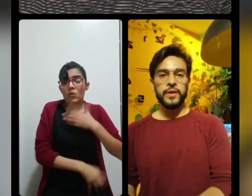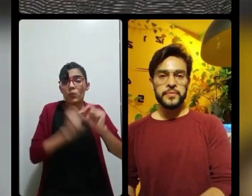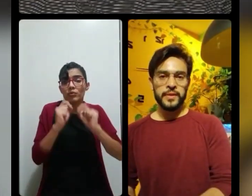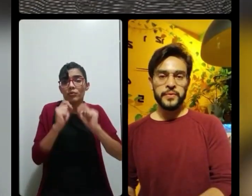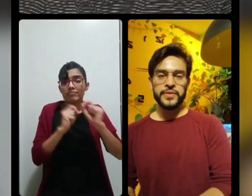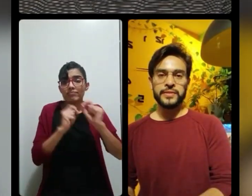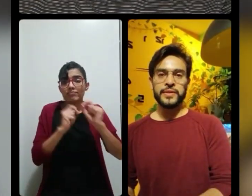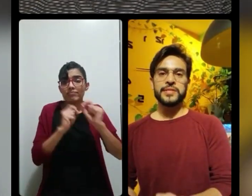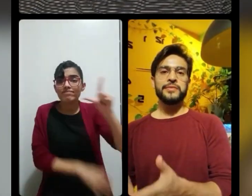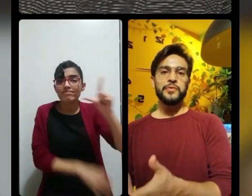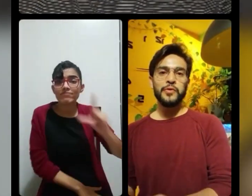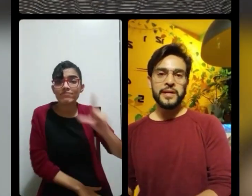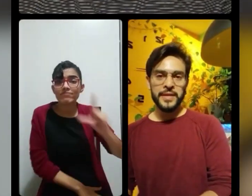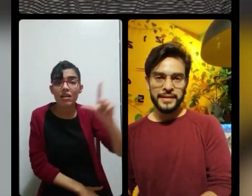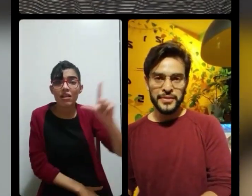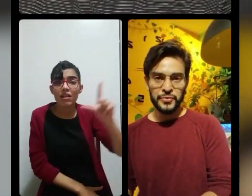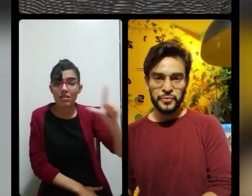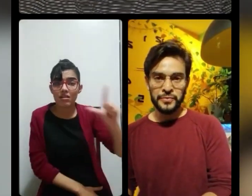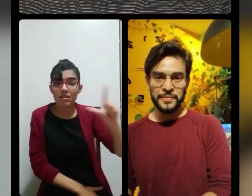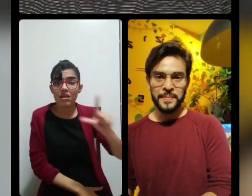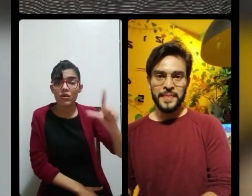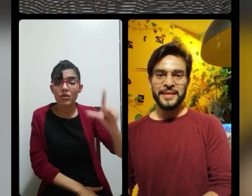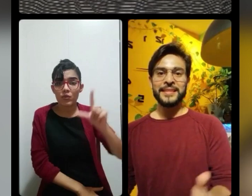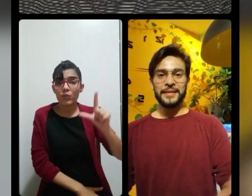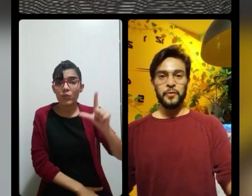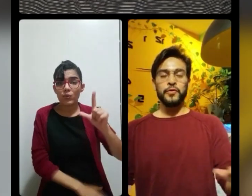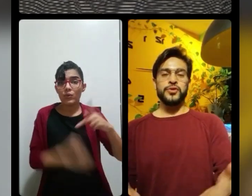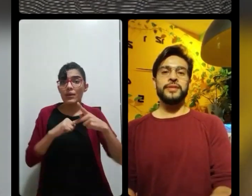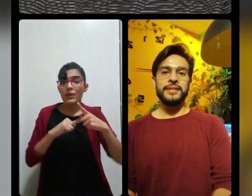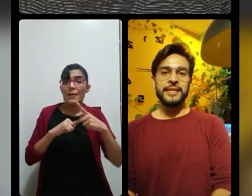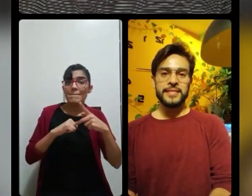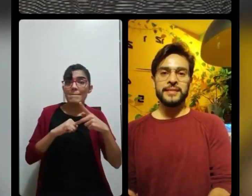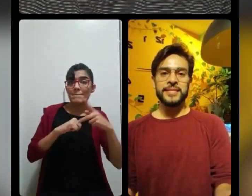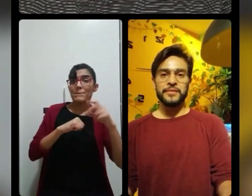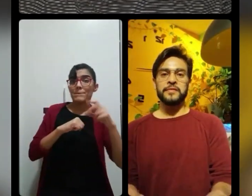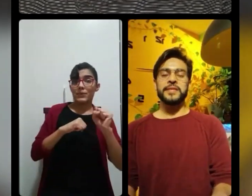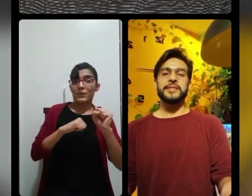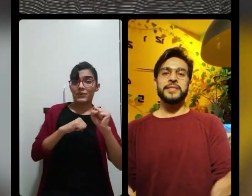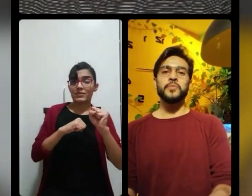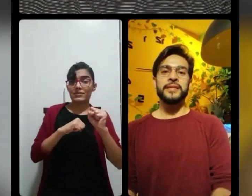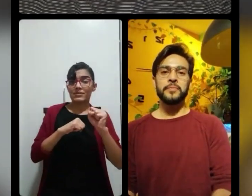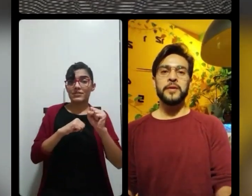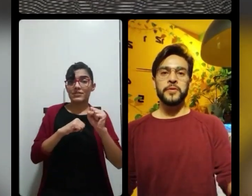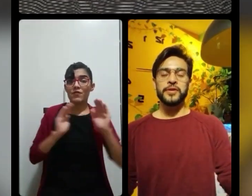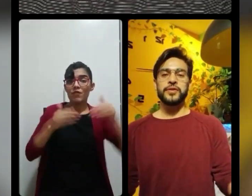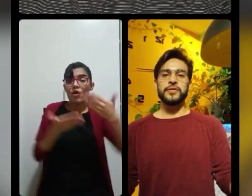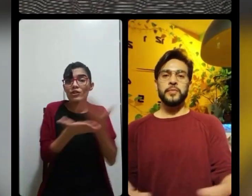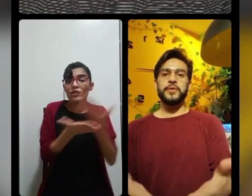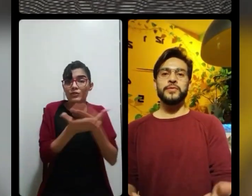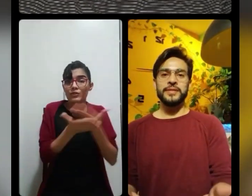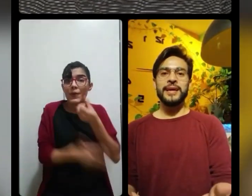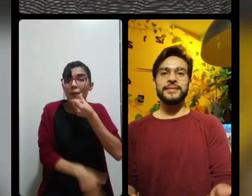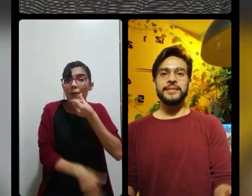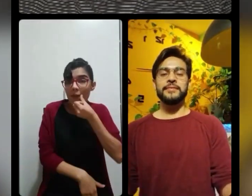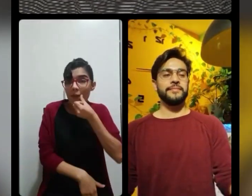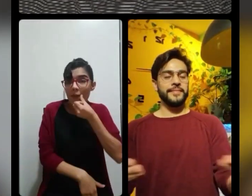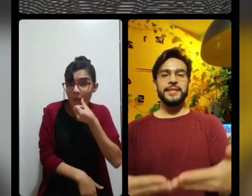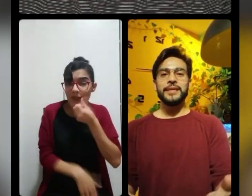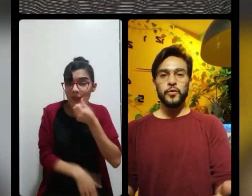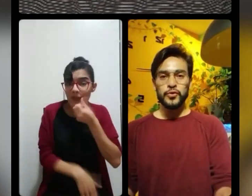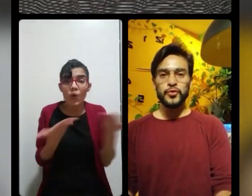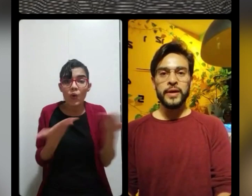trabalho no âmbito da pós-graduação com Câmara Cascuda. Então, hoje, nessa conversa, nesse bate-papo, eu acho que eu tenho a oportunidade